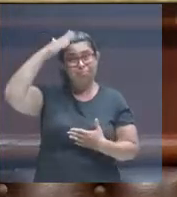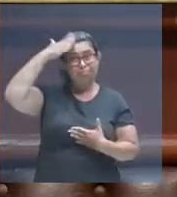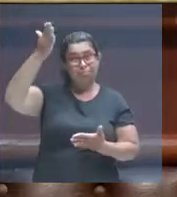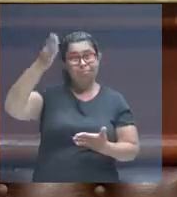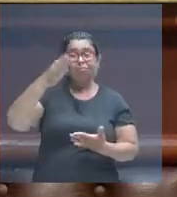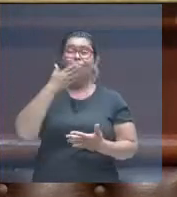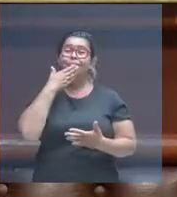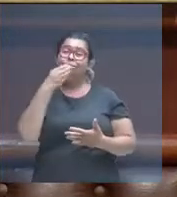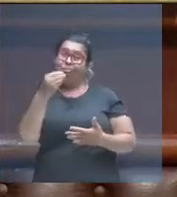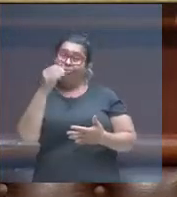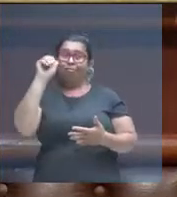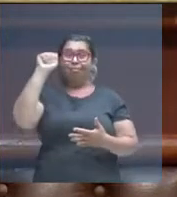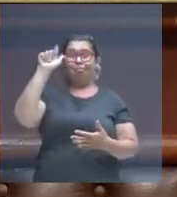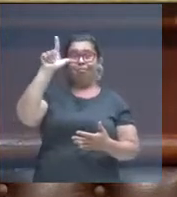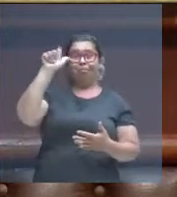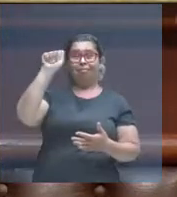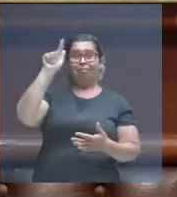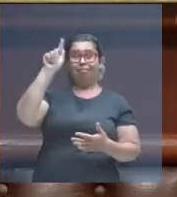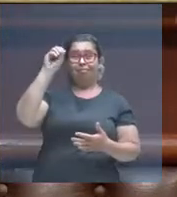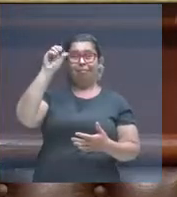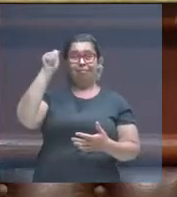virar assisense assim do dia para a noite.